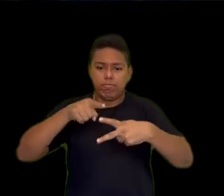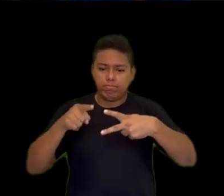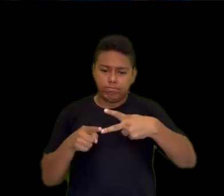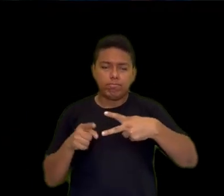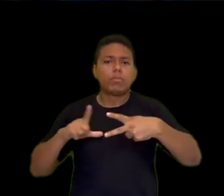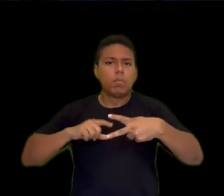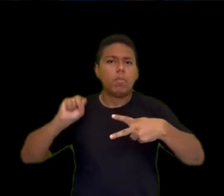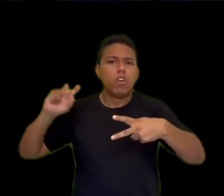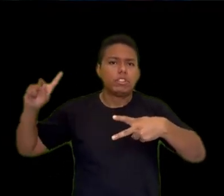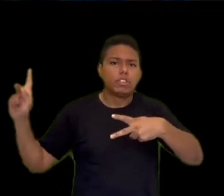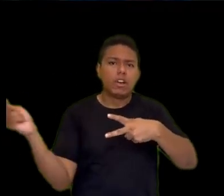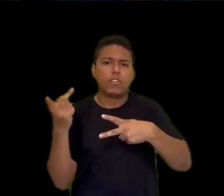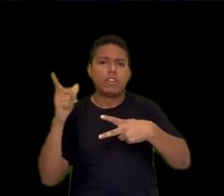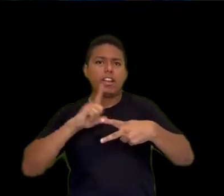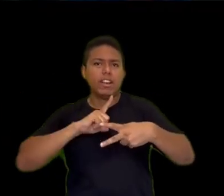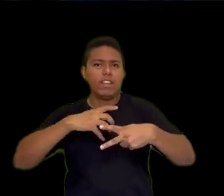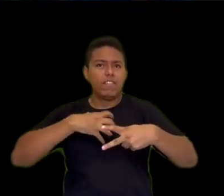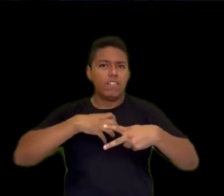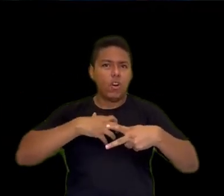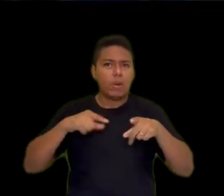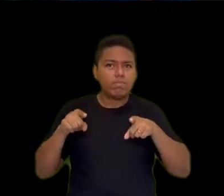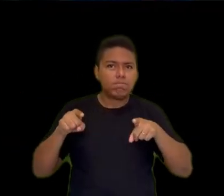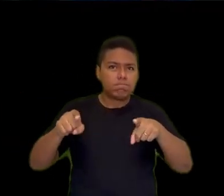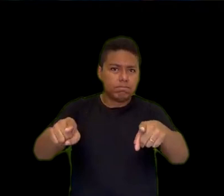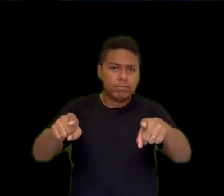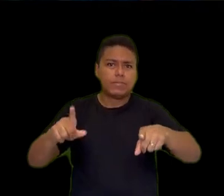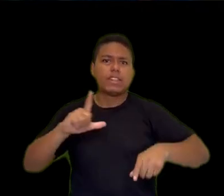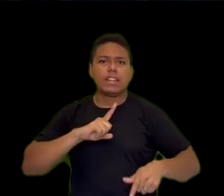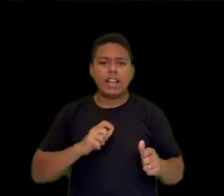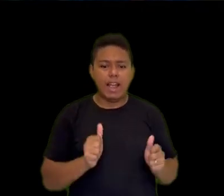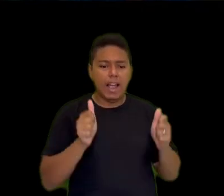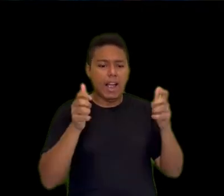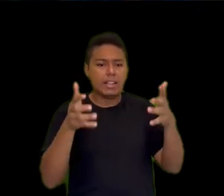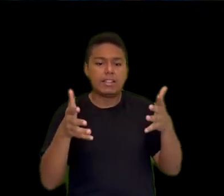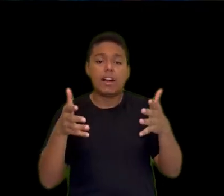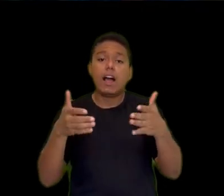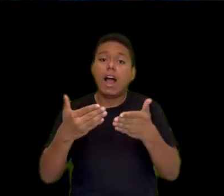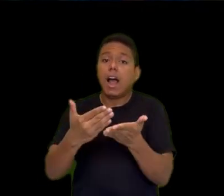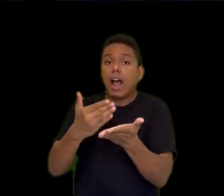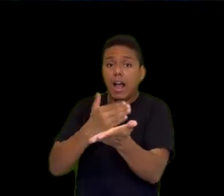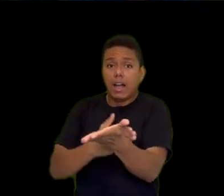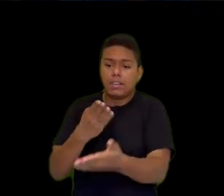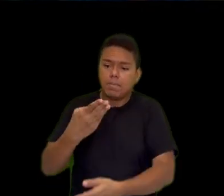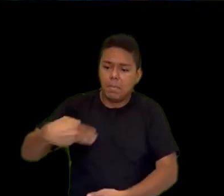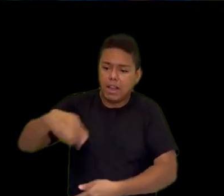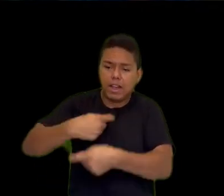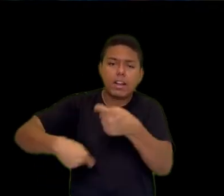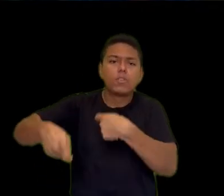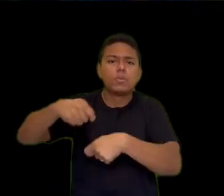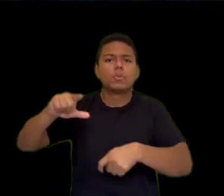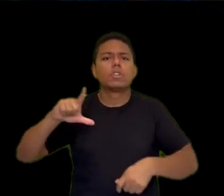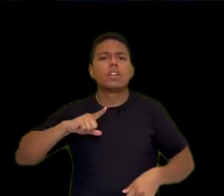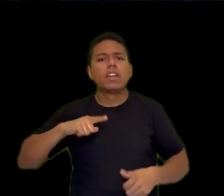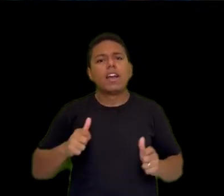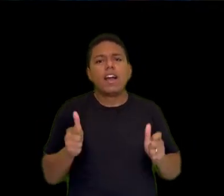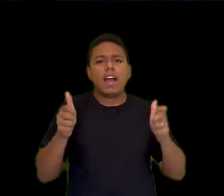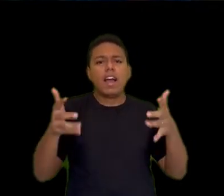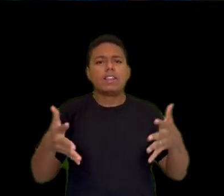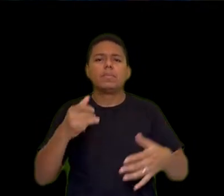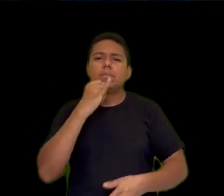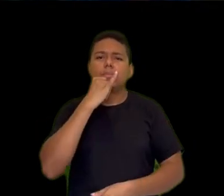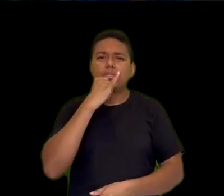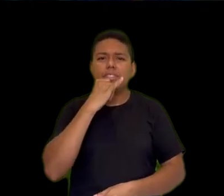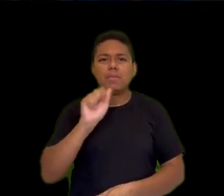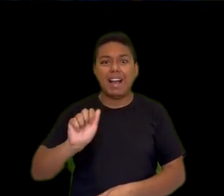as ações pré-mercado, que são muitas ações realizadas, por exemplo, na Anvisa, como registro ou notificação de